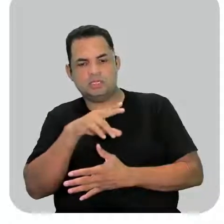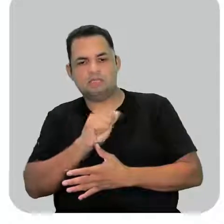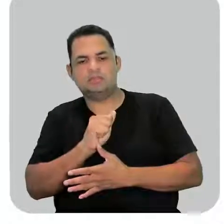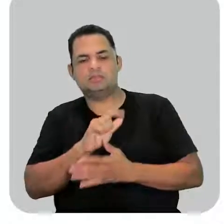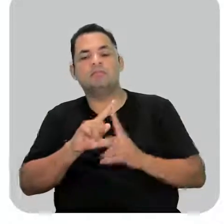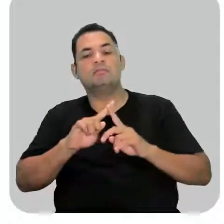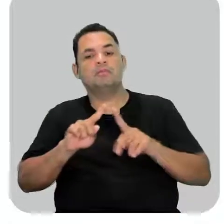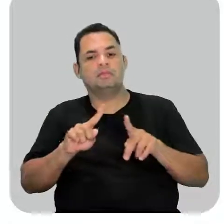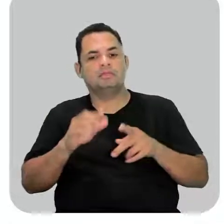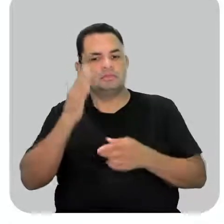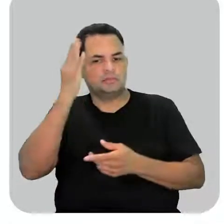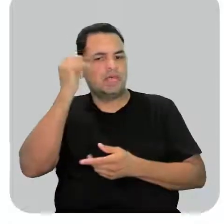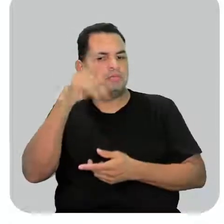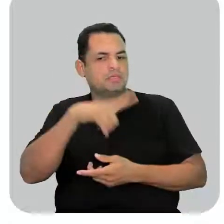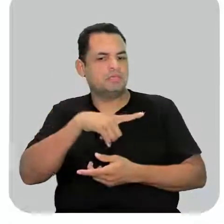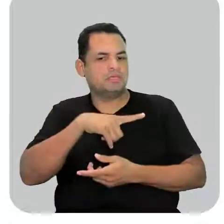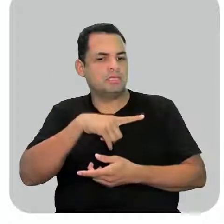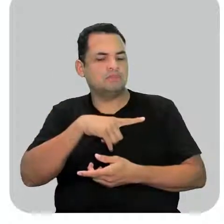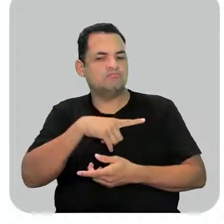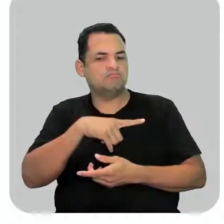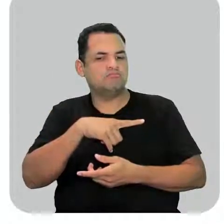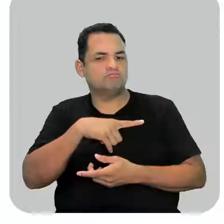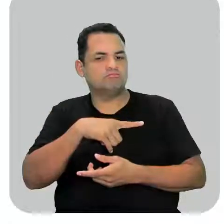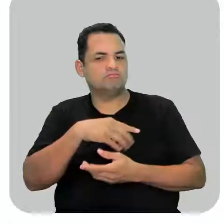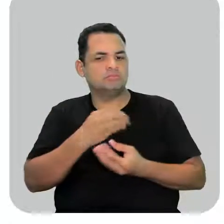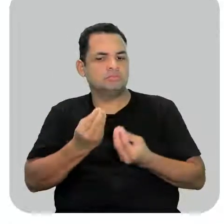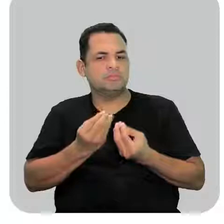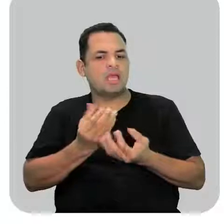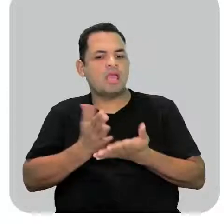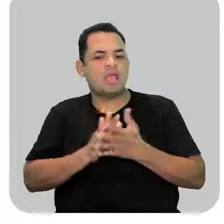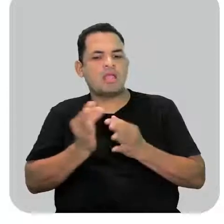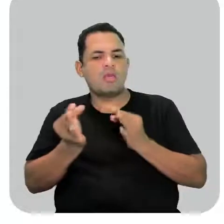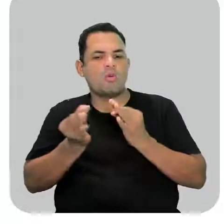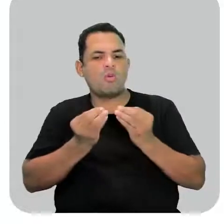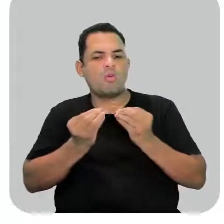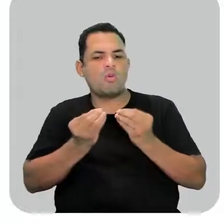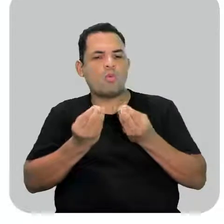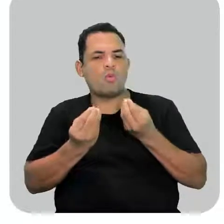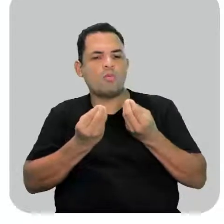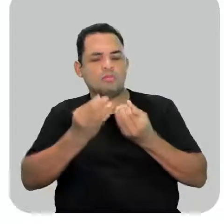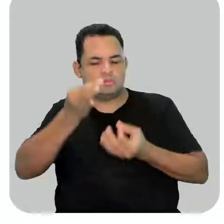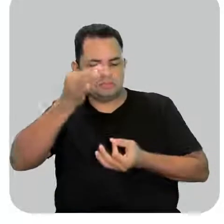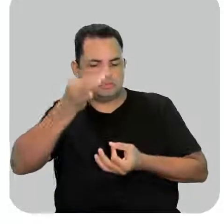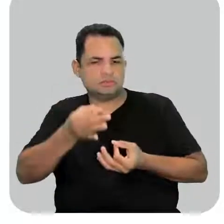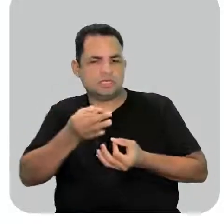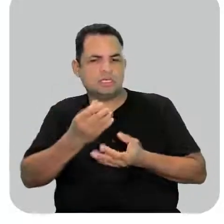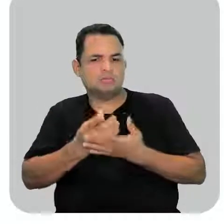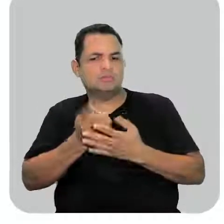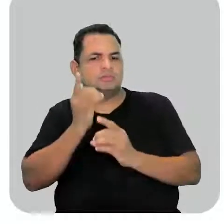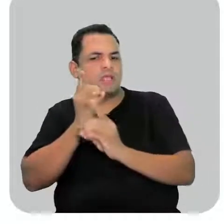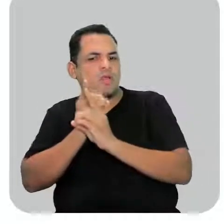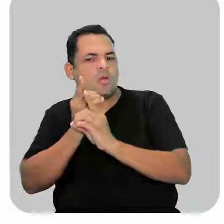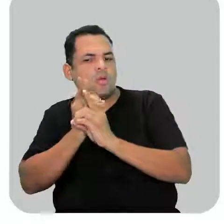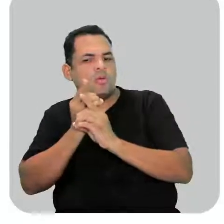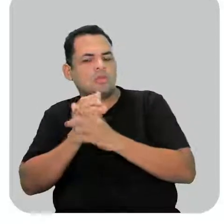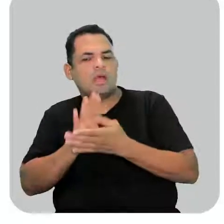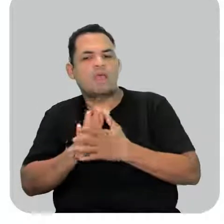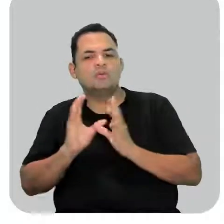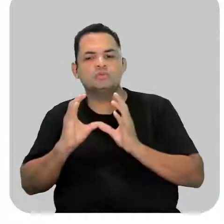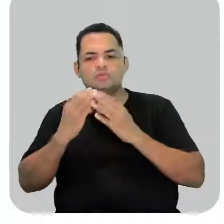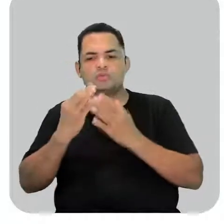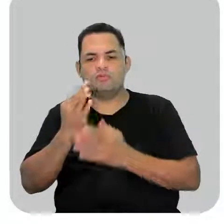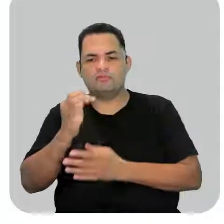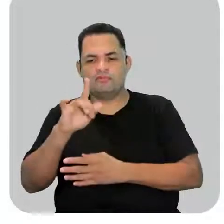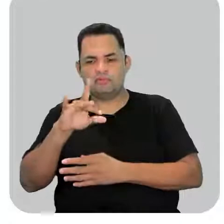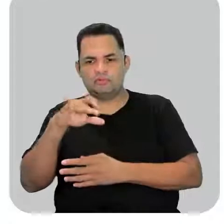elas existem e existe um modo correto de dar um nome e de identificar esses grupos funcionais. Se a